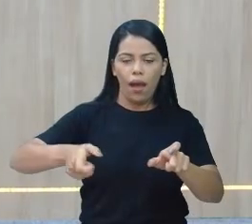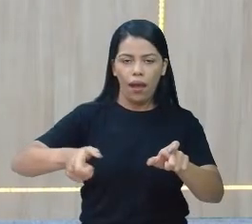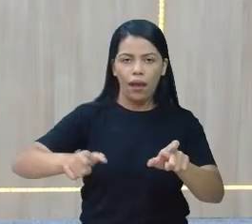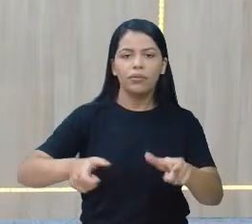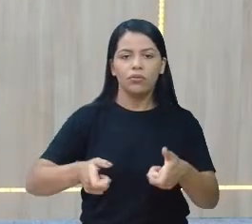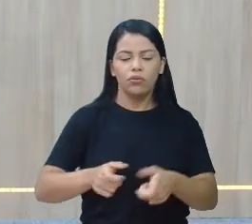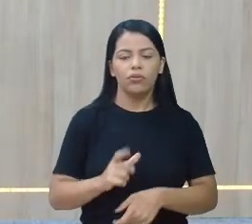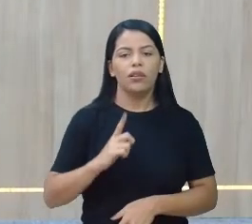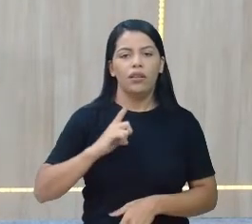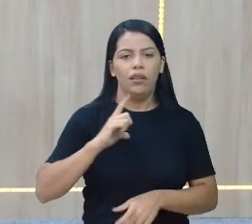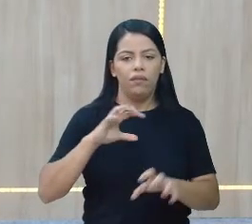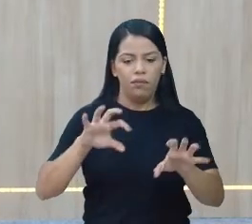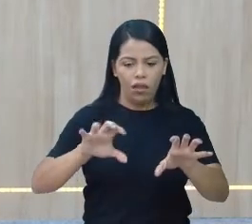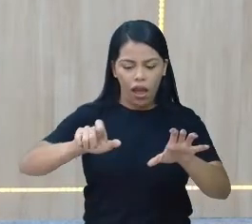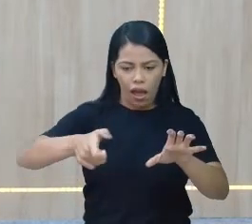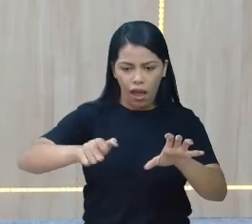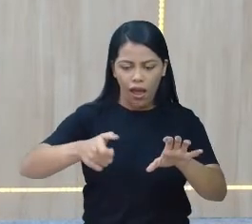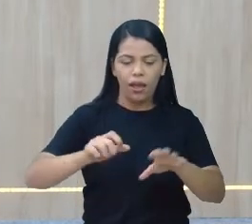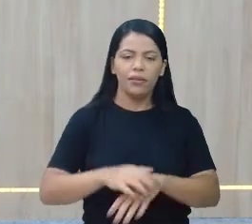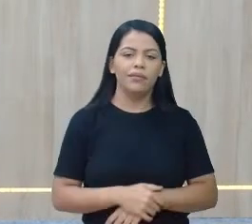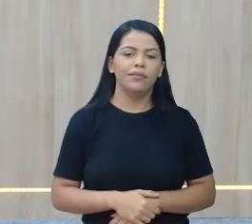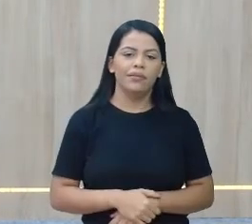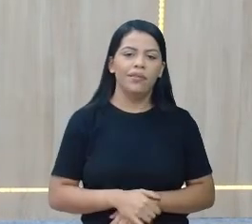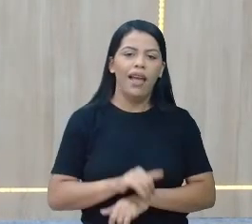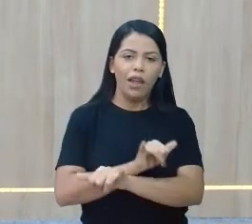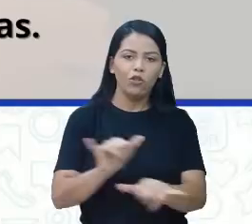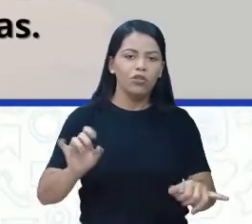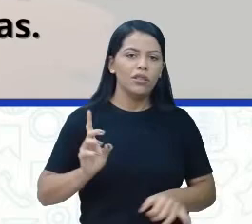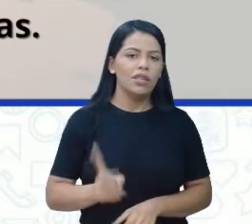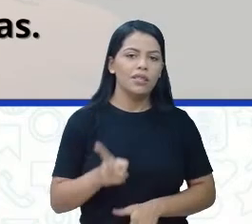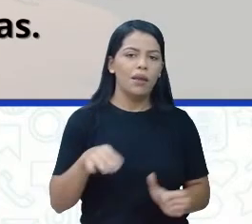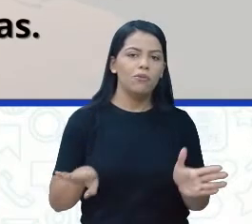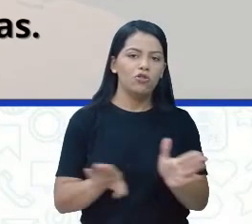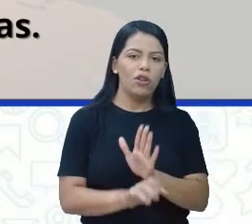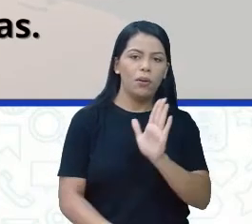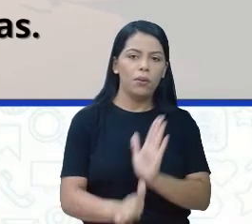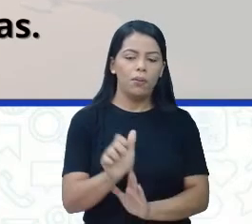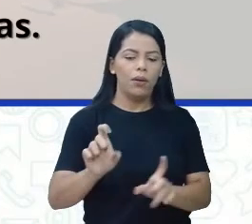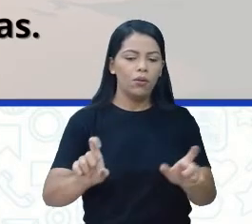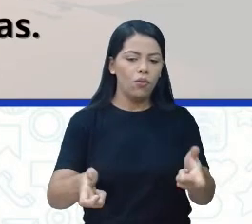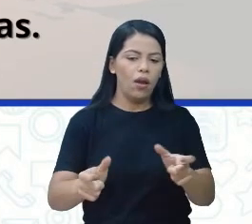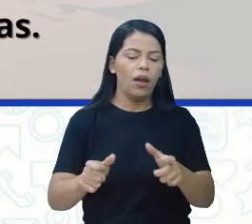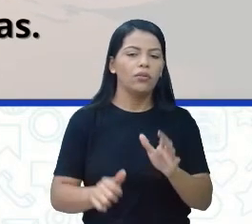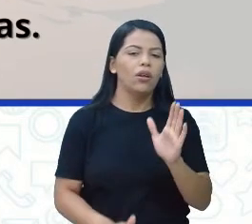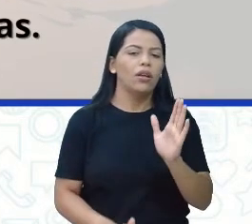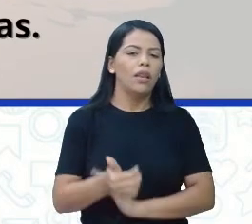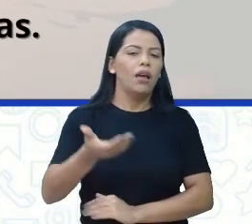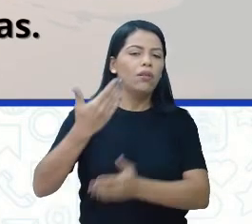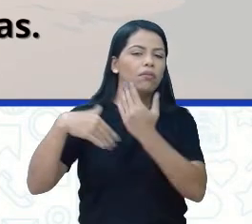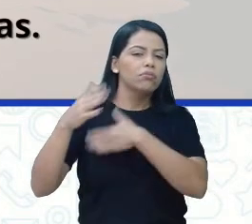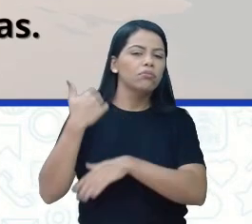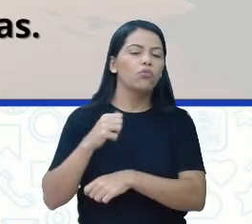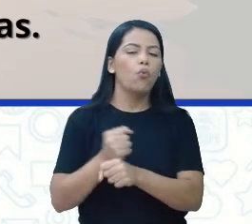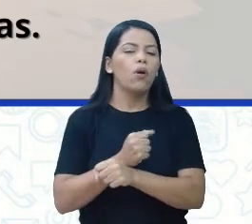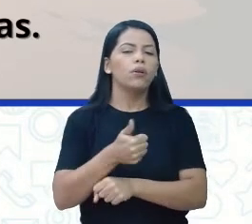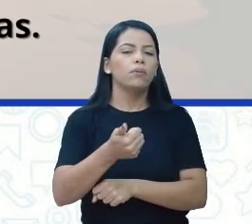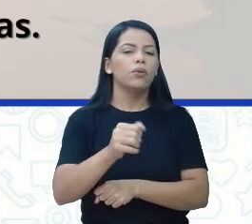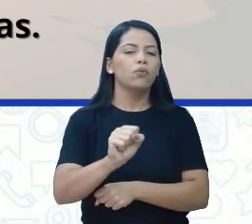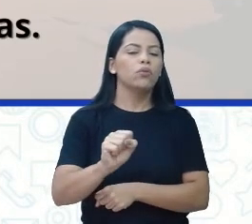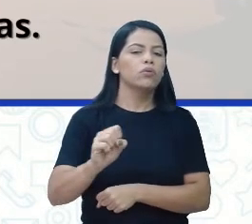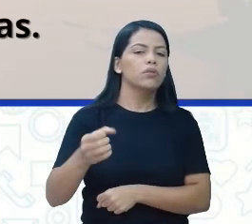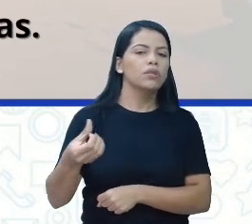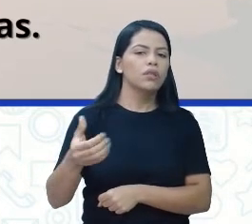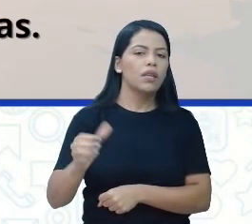primeiro no rádio. Aí, lê aí comigo aí na tela, olha só, o rádio surgiu lá, 1860,